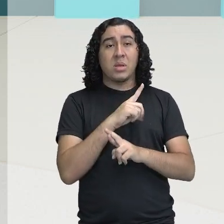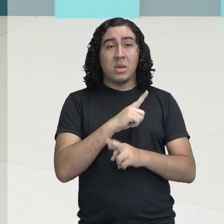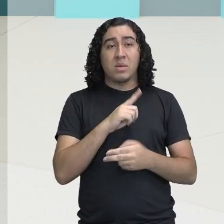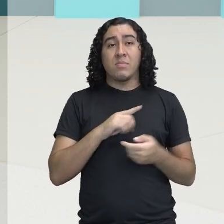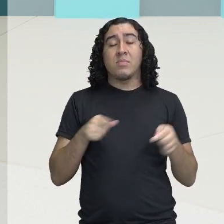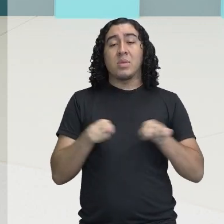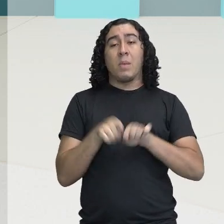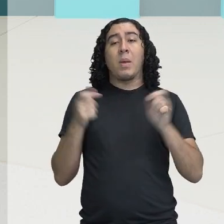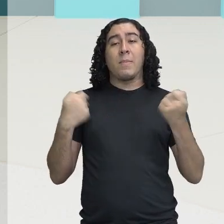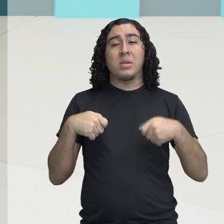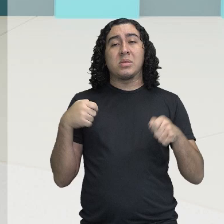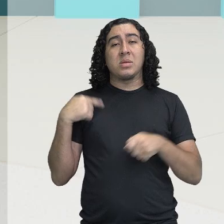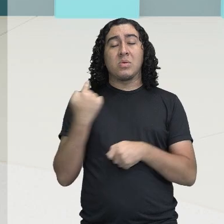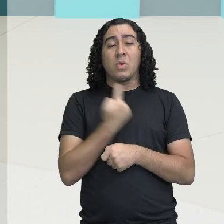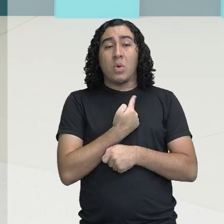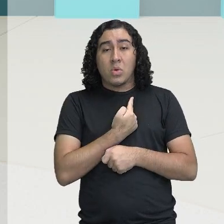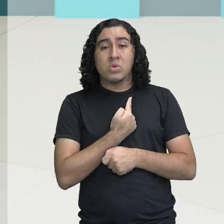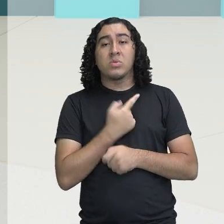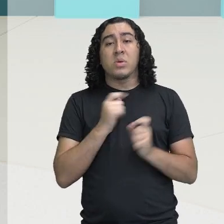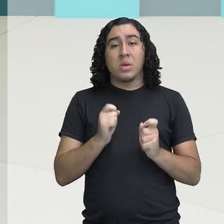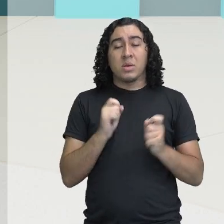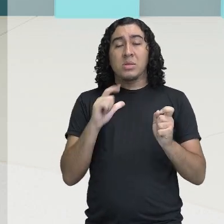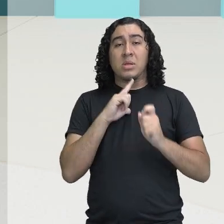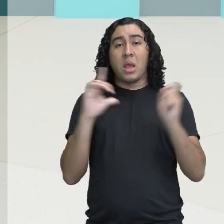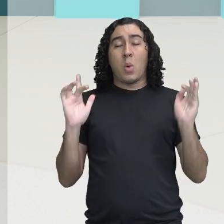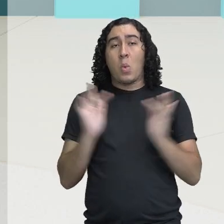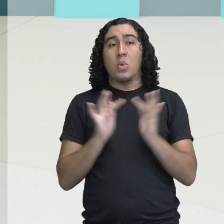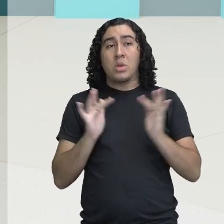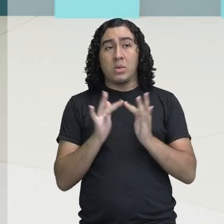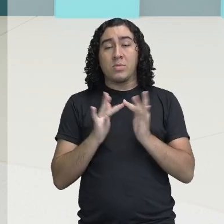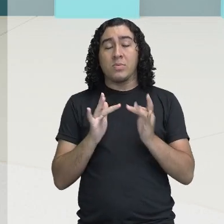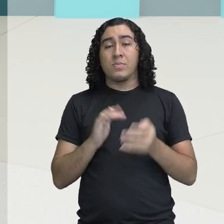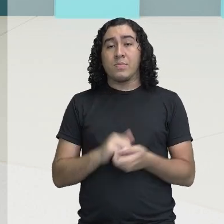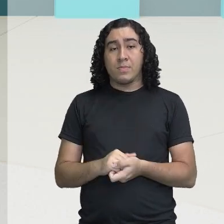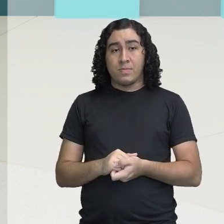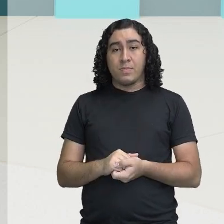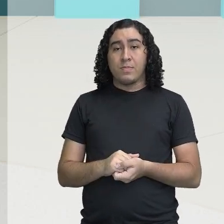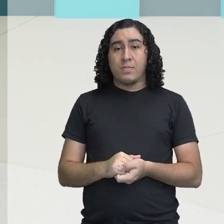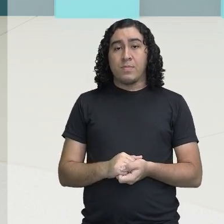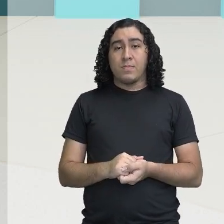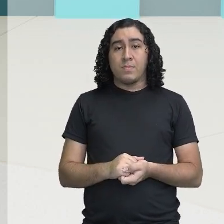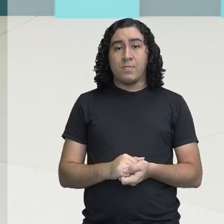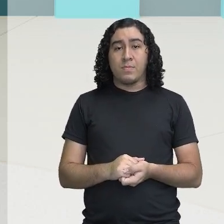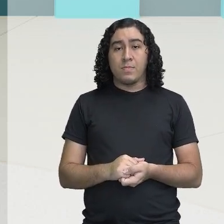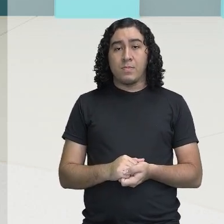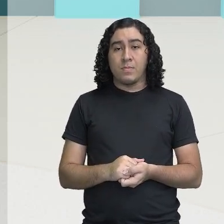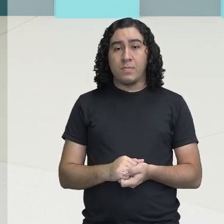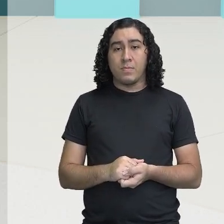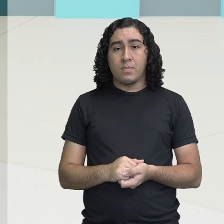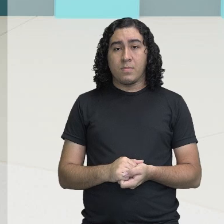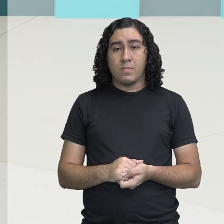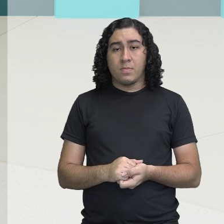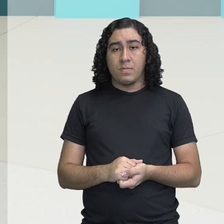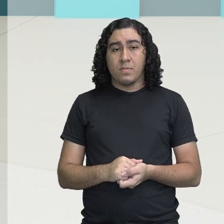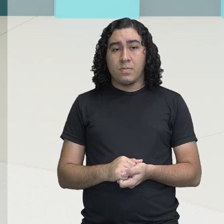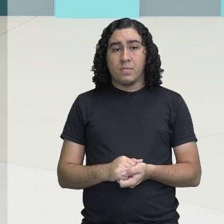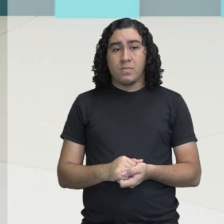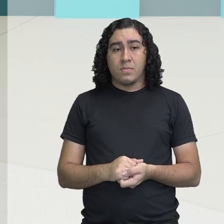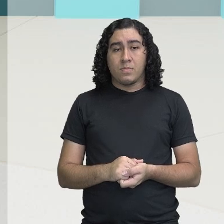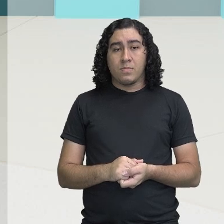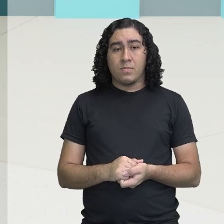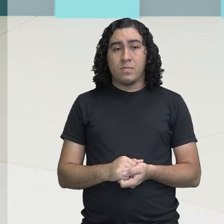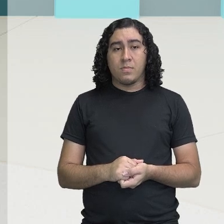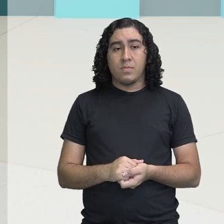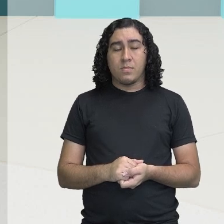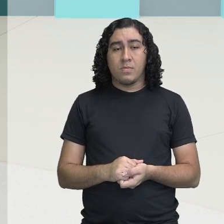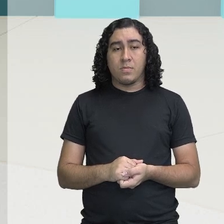e a necessidade que nós temos de nos conectar, de nos sentir pertencentes. Certo? Vamos avançando,